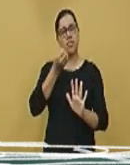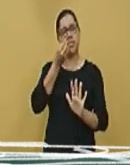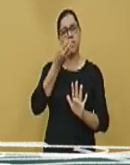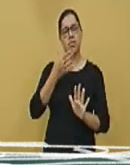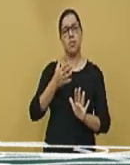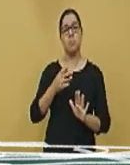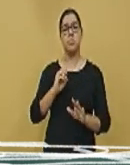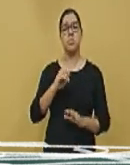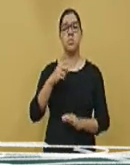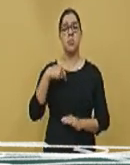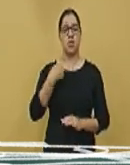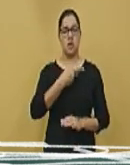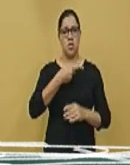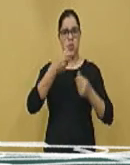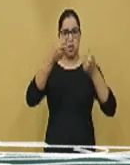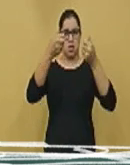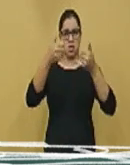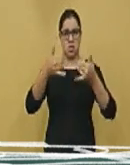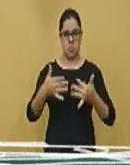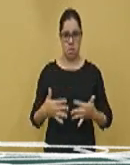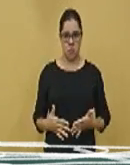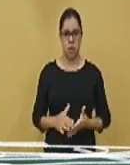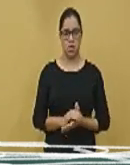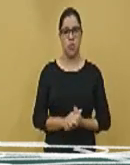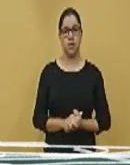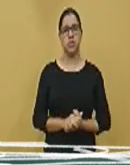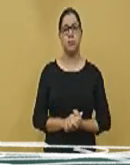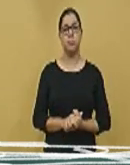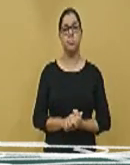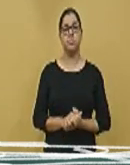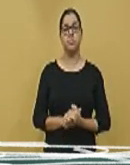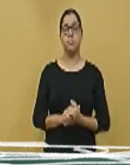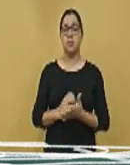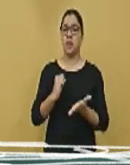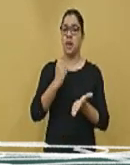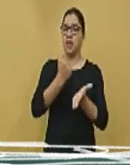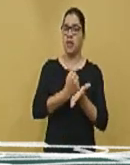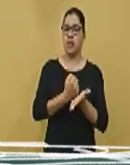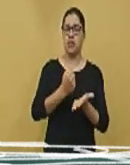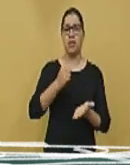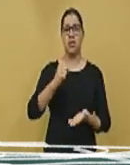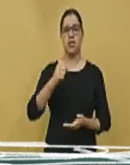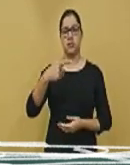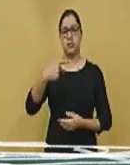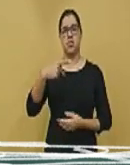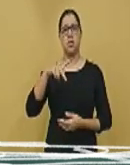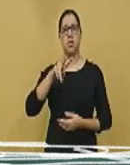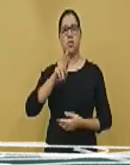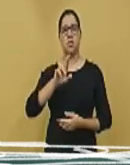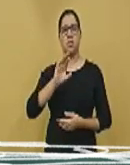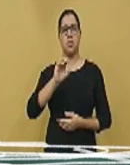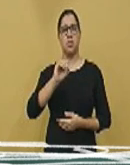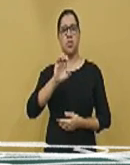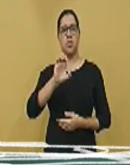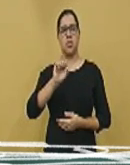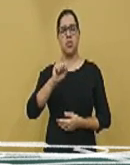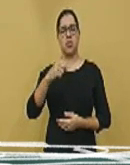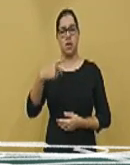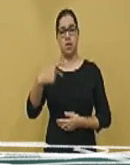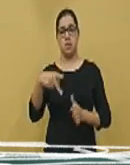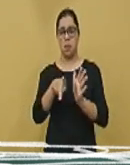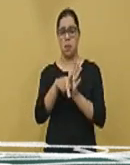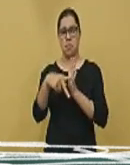coloco, por exemplo, que a base de Ladário, né, que é de responsabilidade da Proex, tem lá um custo, né, uma despesa